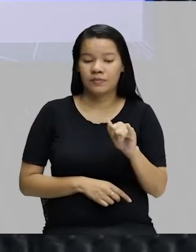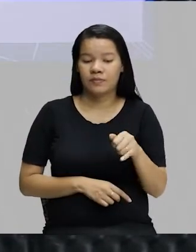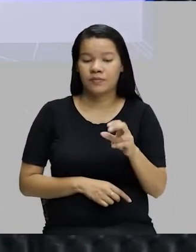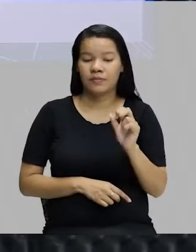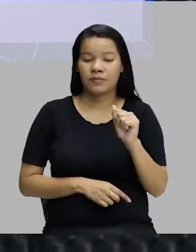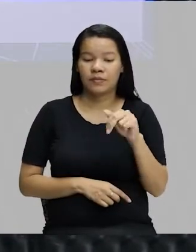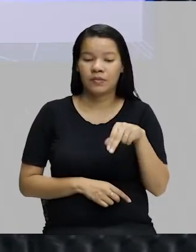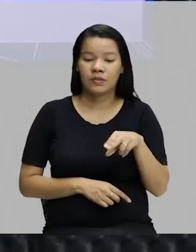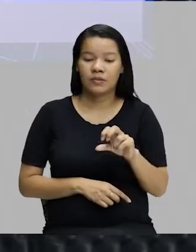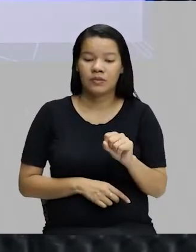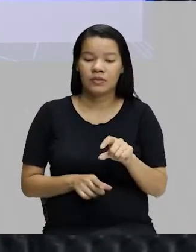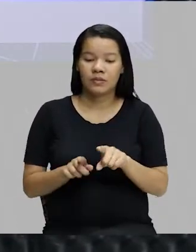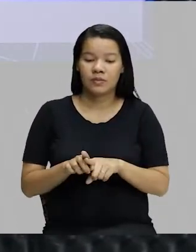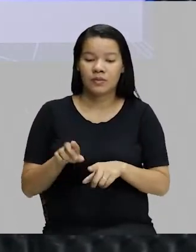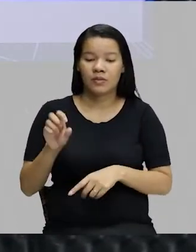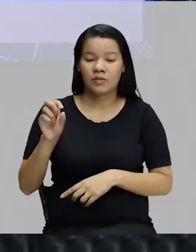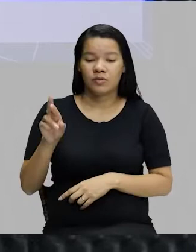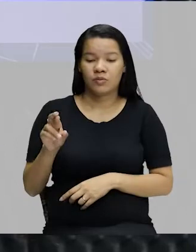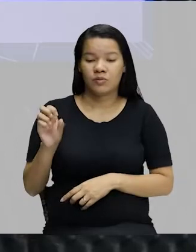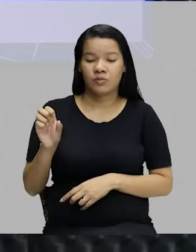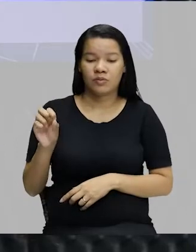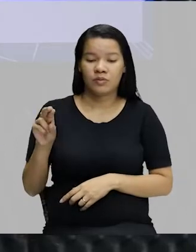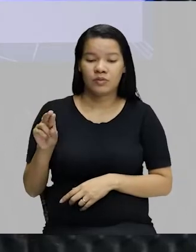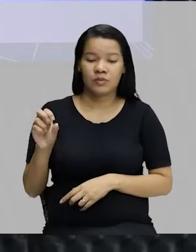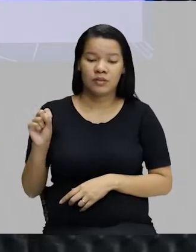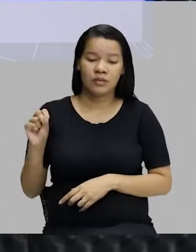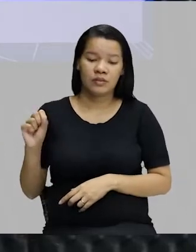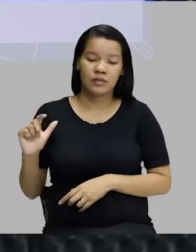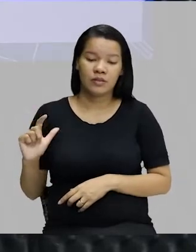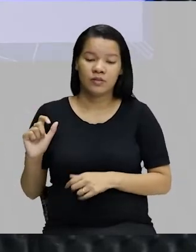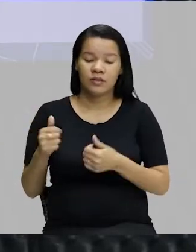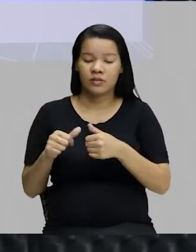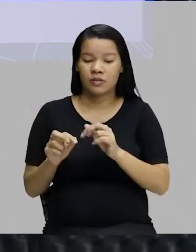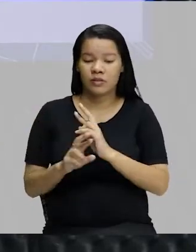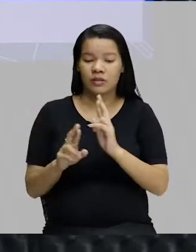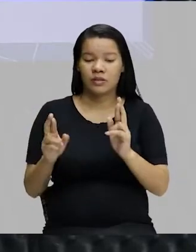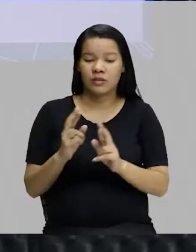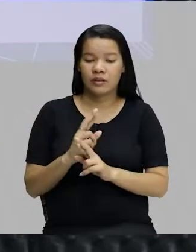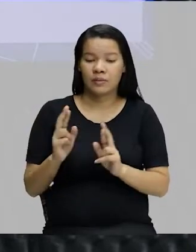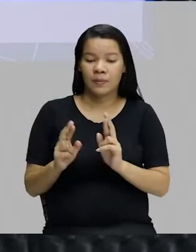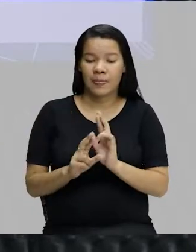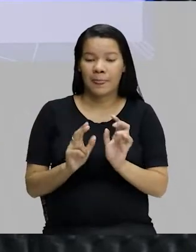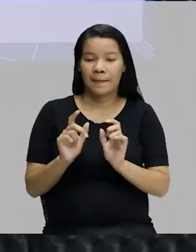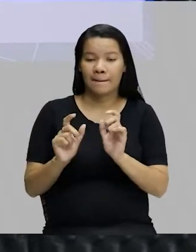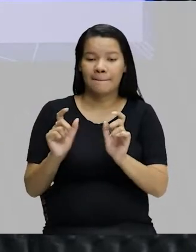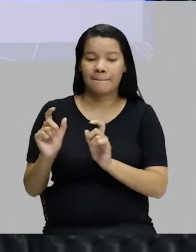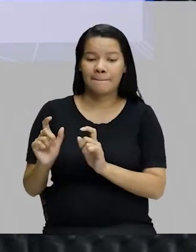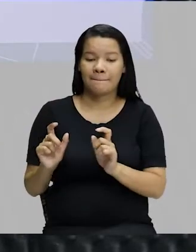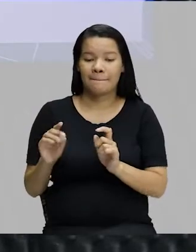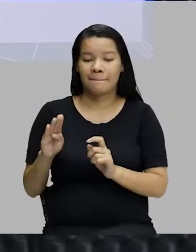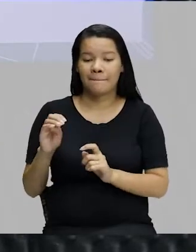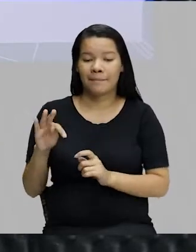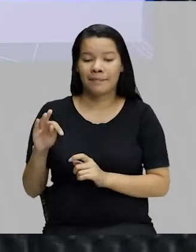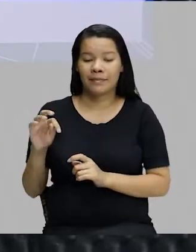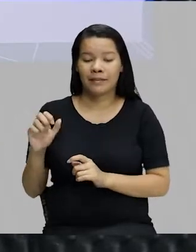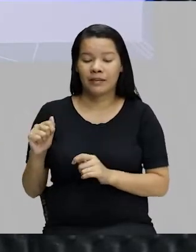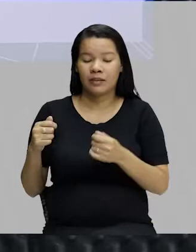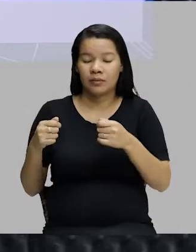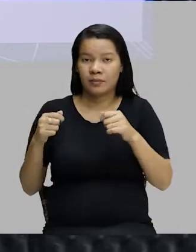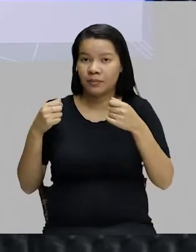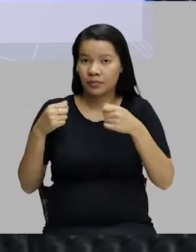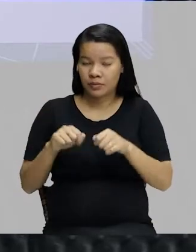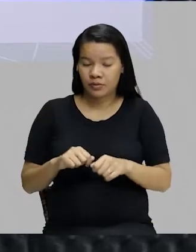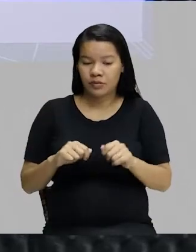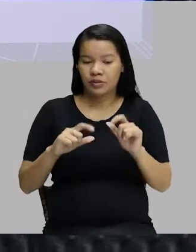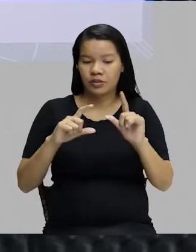de partículas beta. Show? Se você quiser printar a tela, certo? Faça isso agora. São as leis